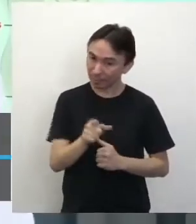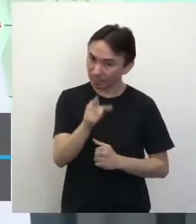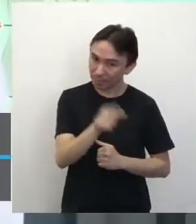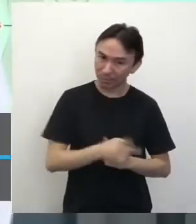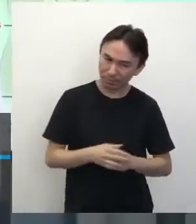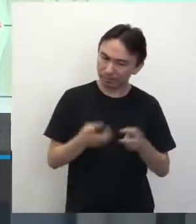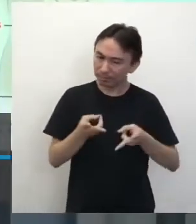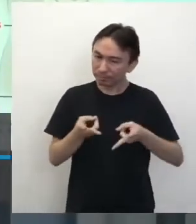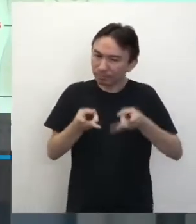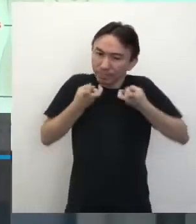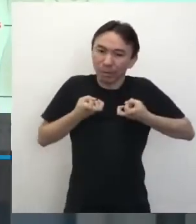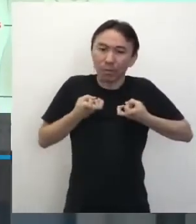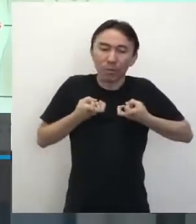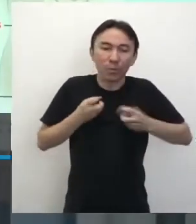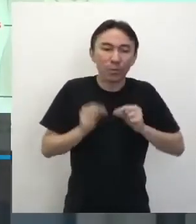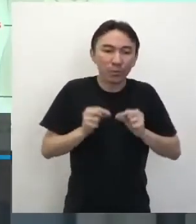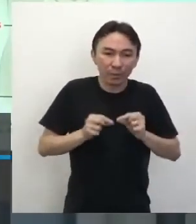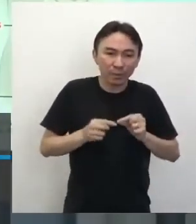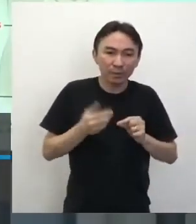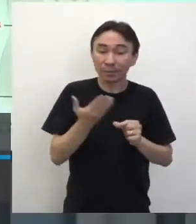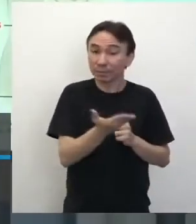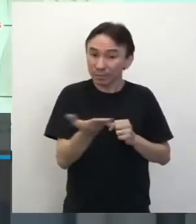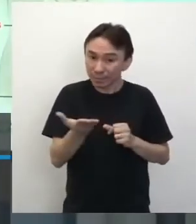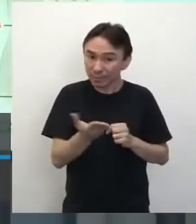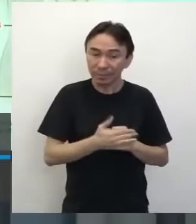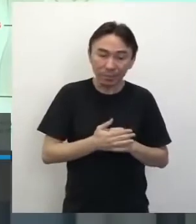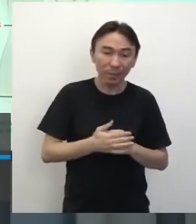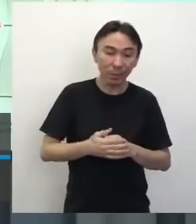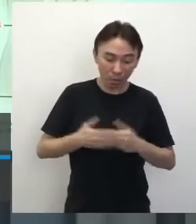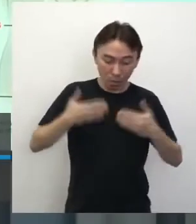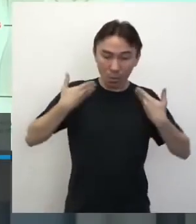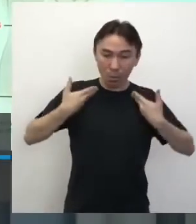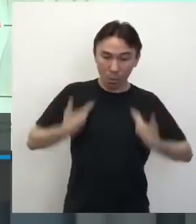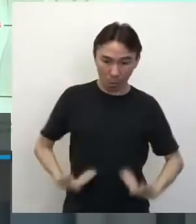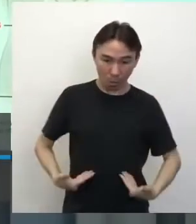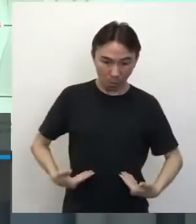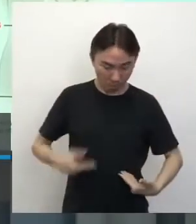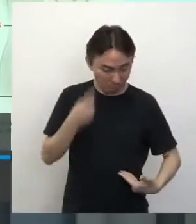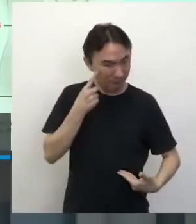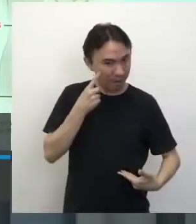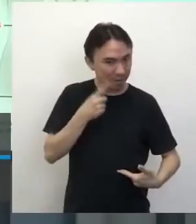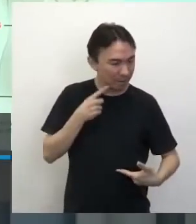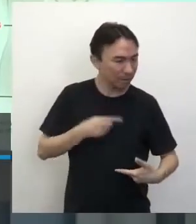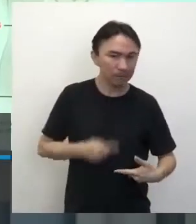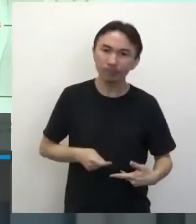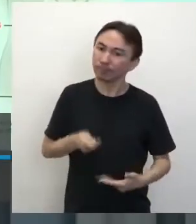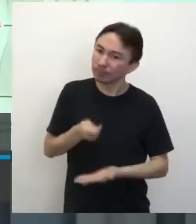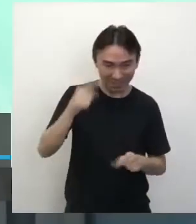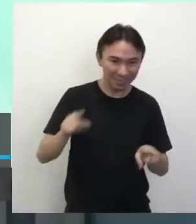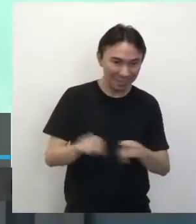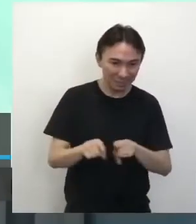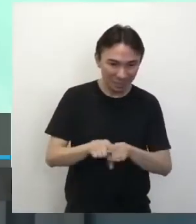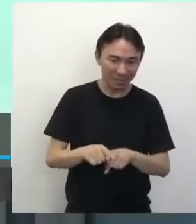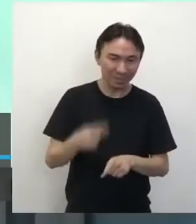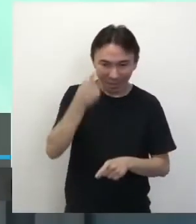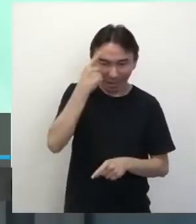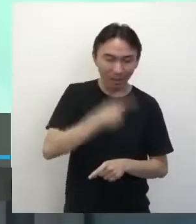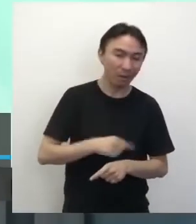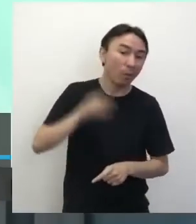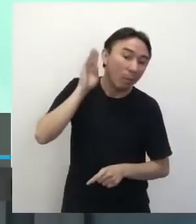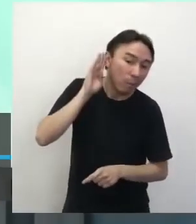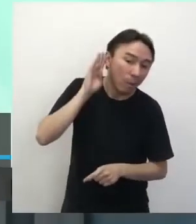percebam quais foram os sistemas do nosso corpo que foram exigidos nessa brincadeira. Mas olha